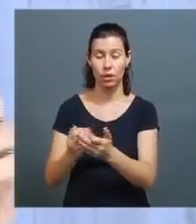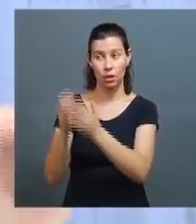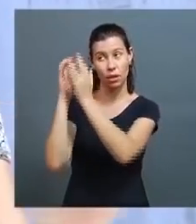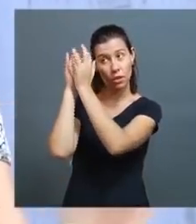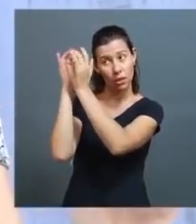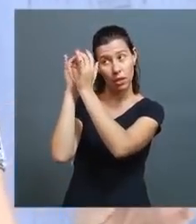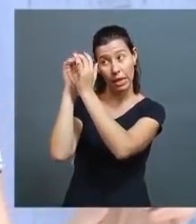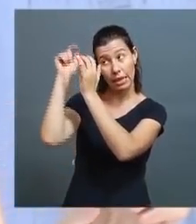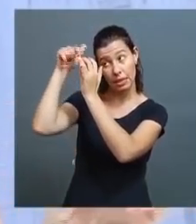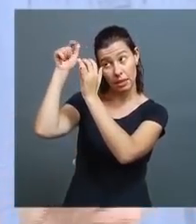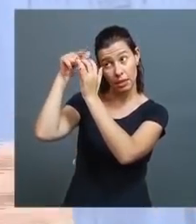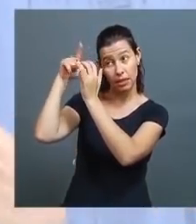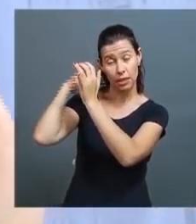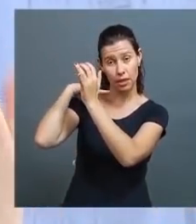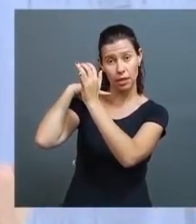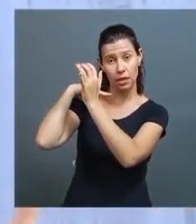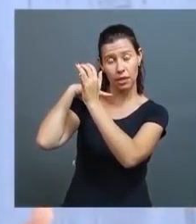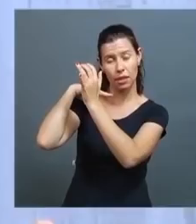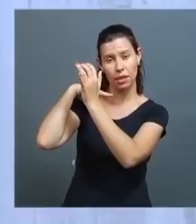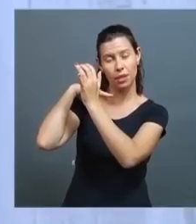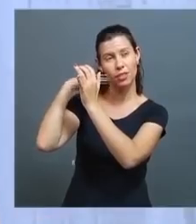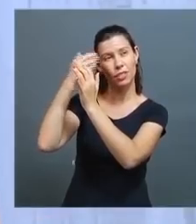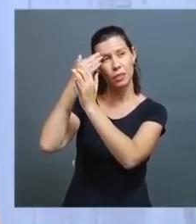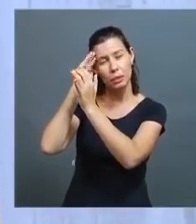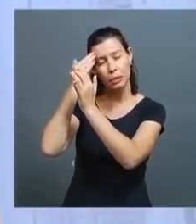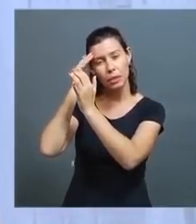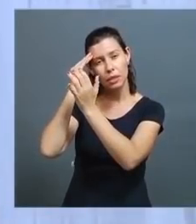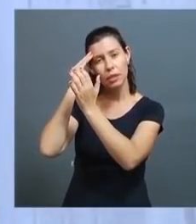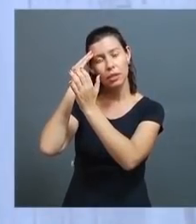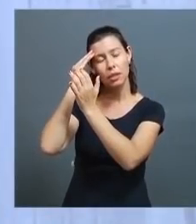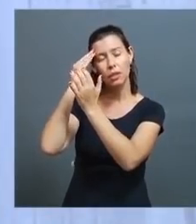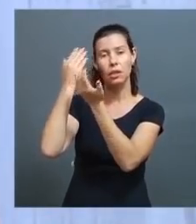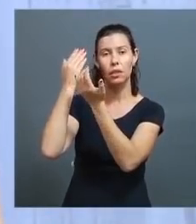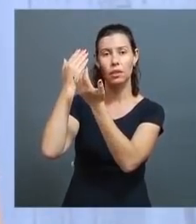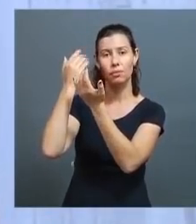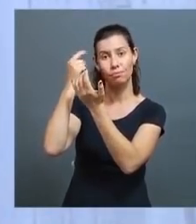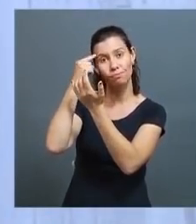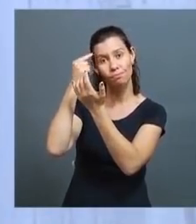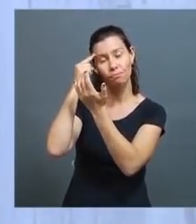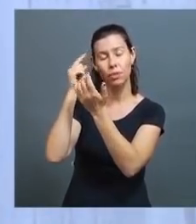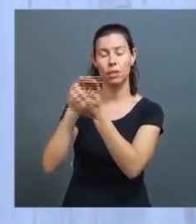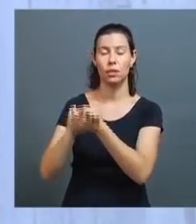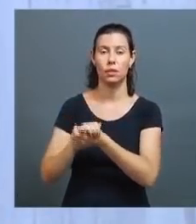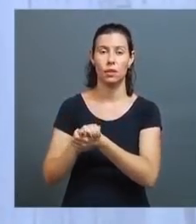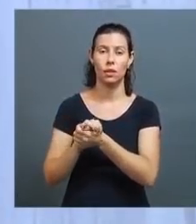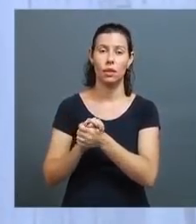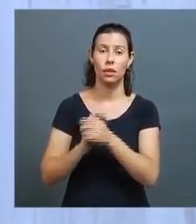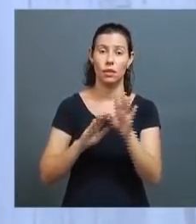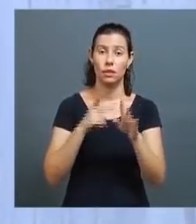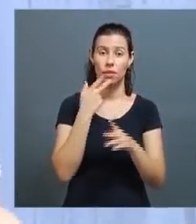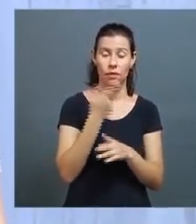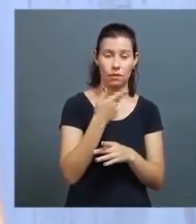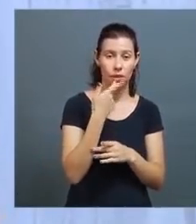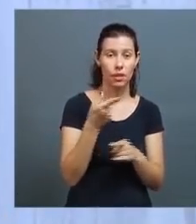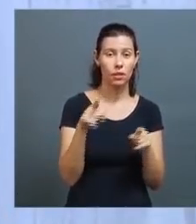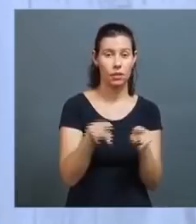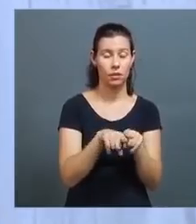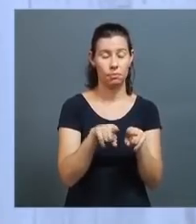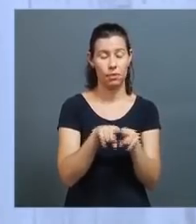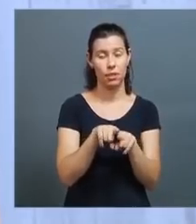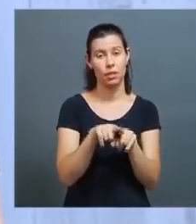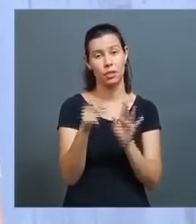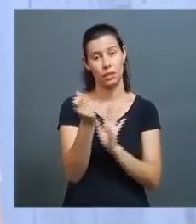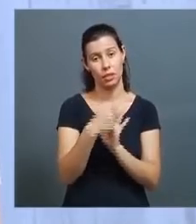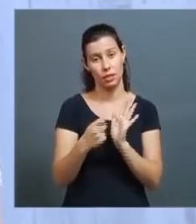né? Para que possamos deixar as nossas ideias, os nossos pensamentos, então, tanto na fala quanto também